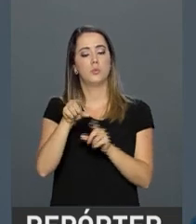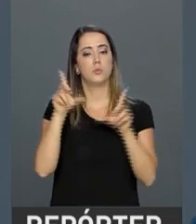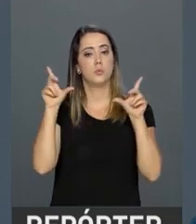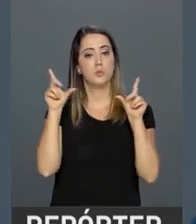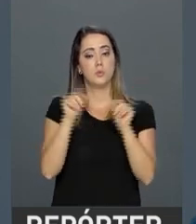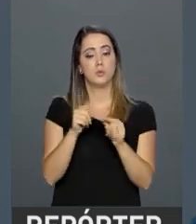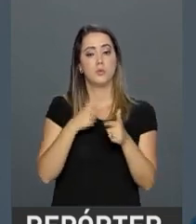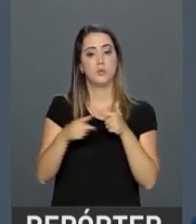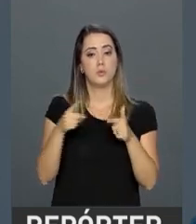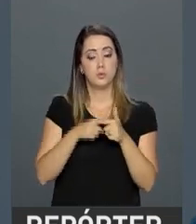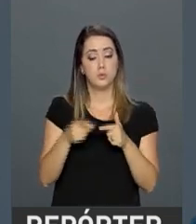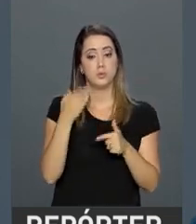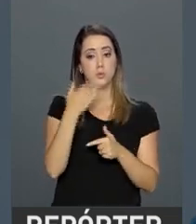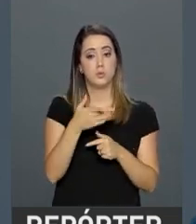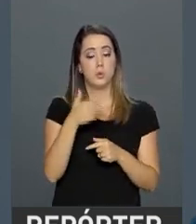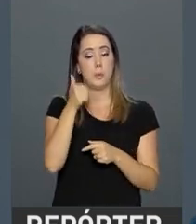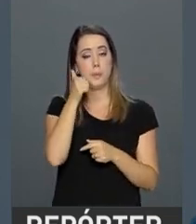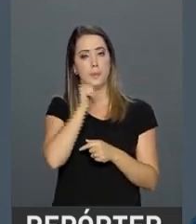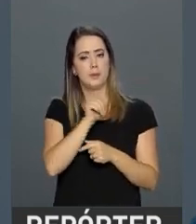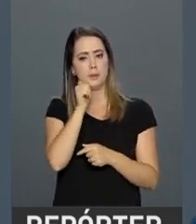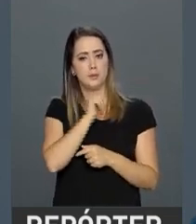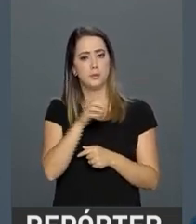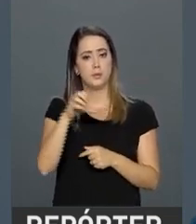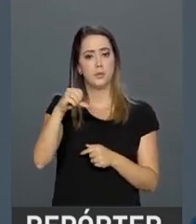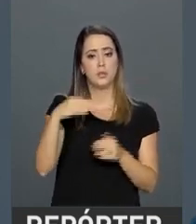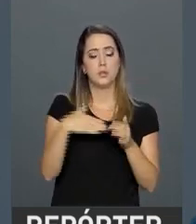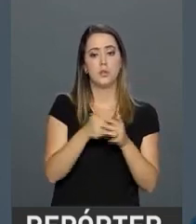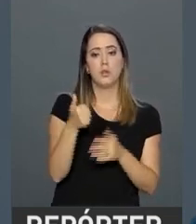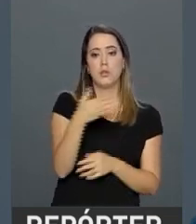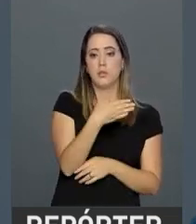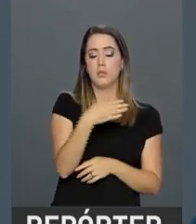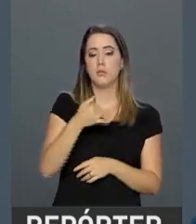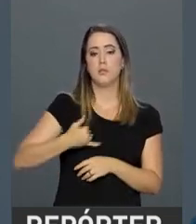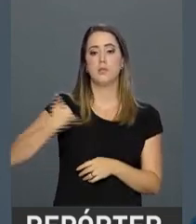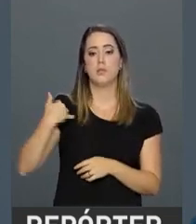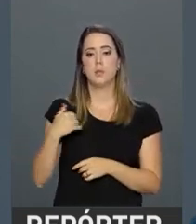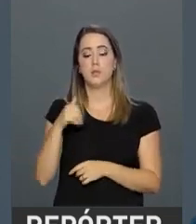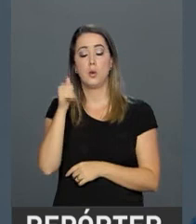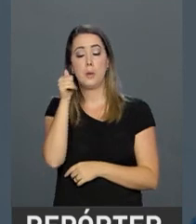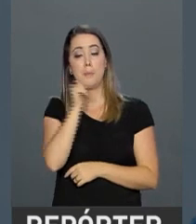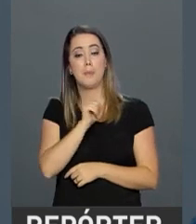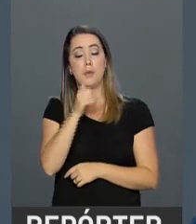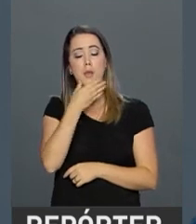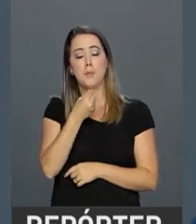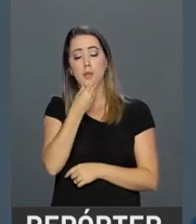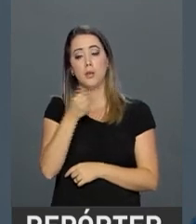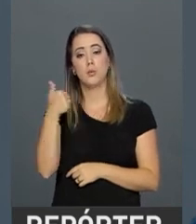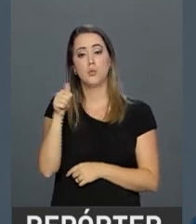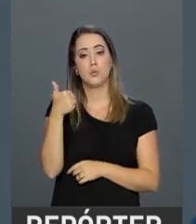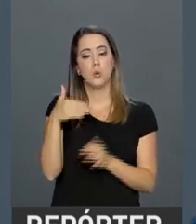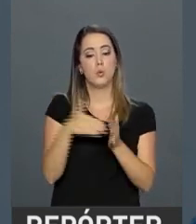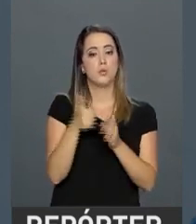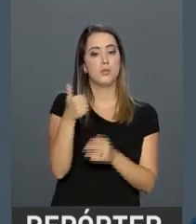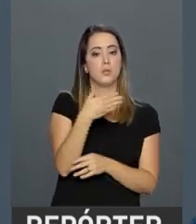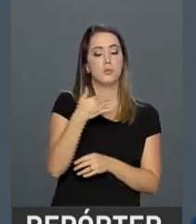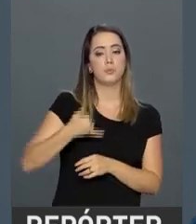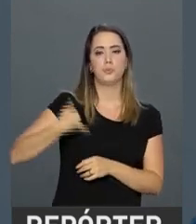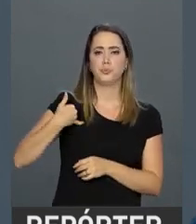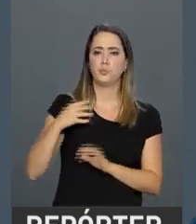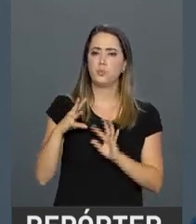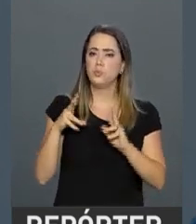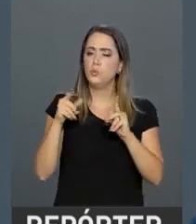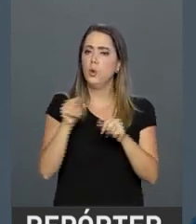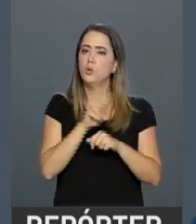vacinadas contra o hpv e meninas de 9 a 14 anos e meninos de 11 a 14 anos e para estar totalmente